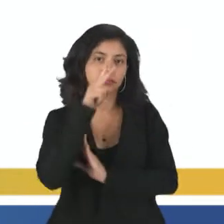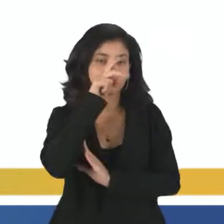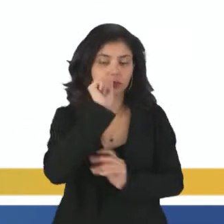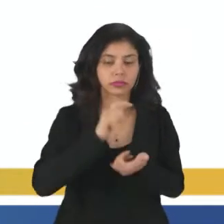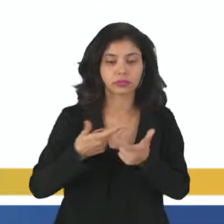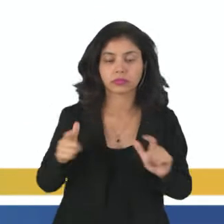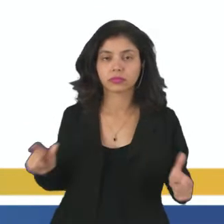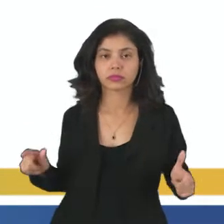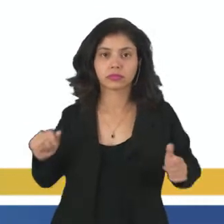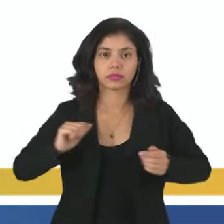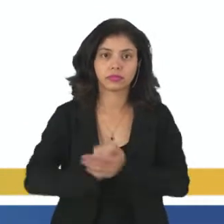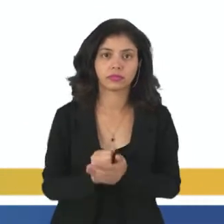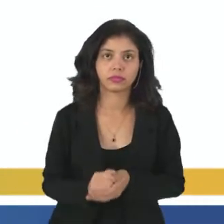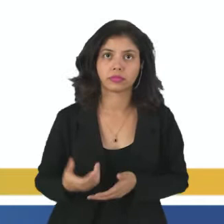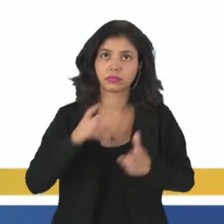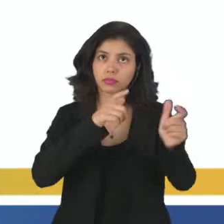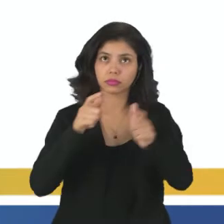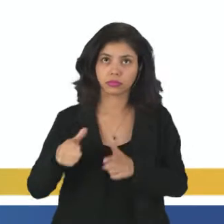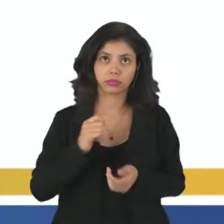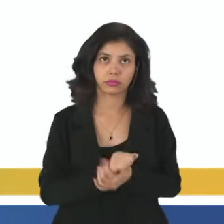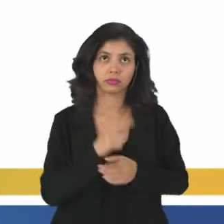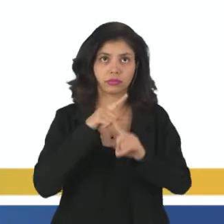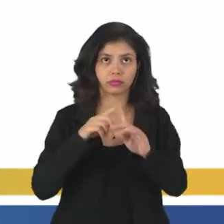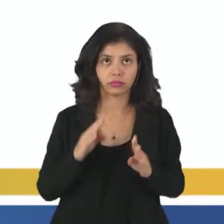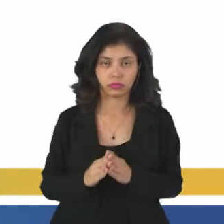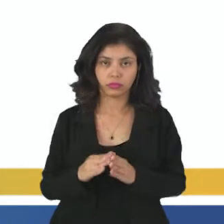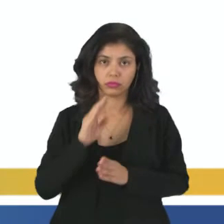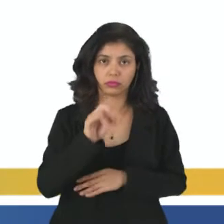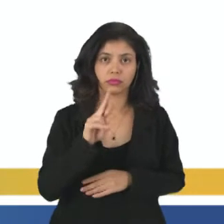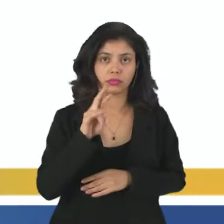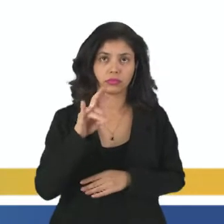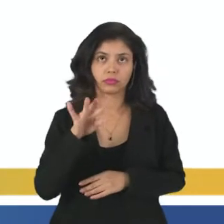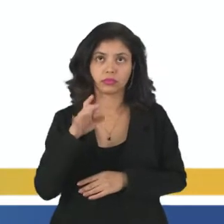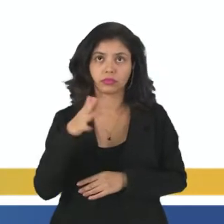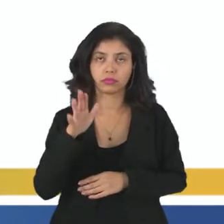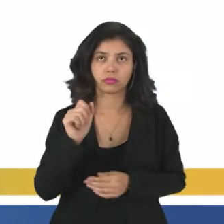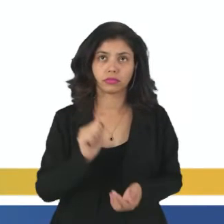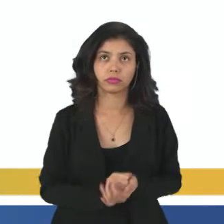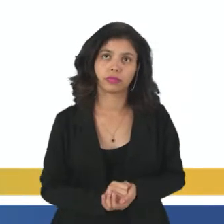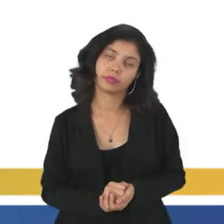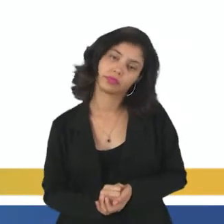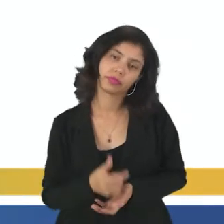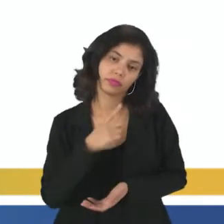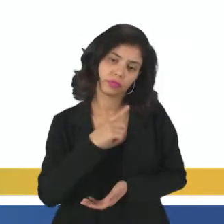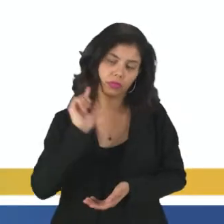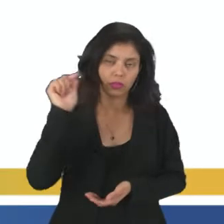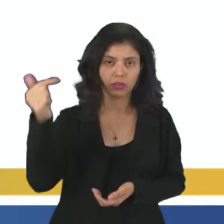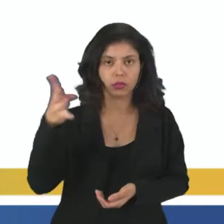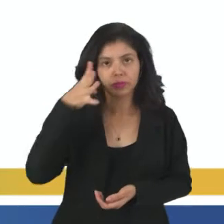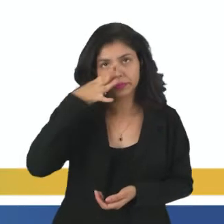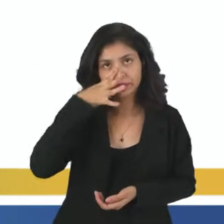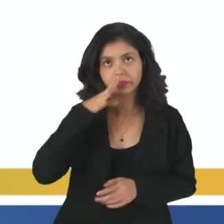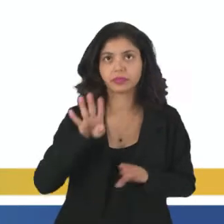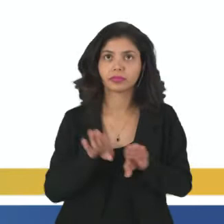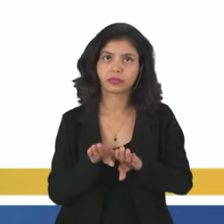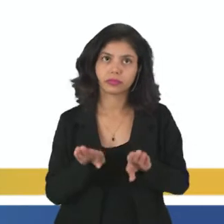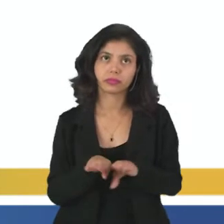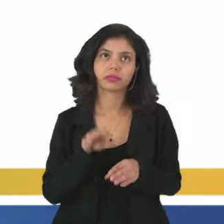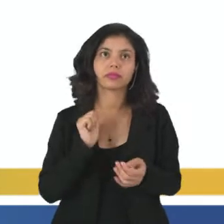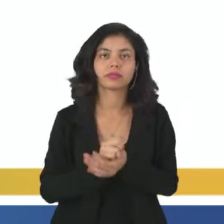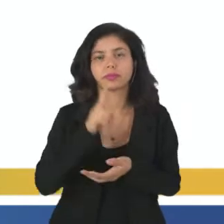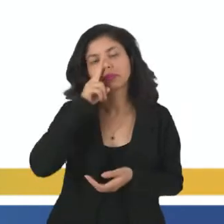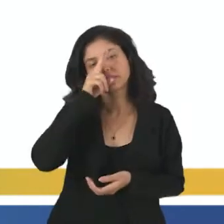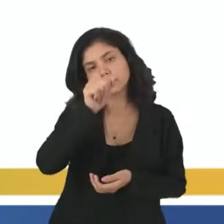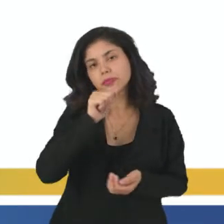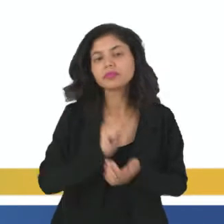monárquicos, colocando a igreja em situação de subordinação. Então, tinha outro interesse aí também, que era o